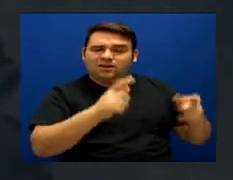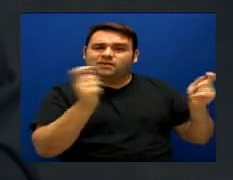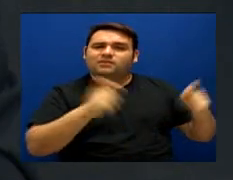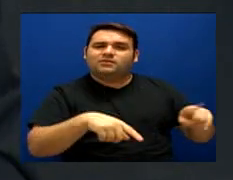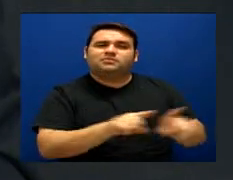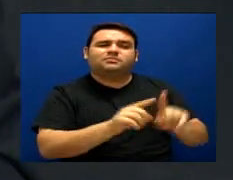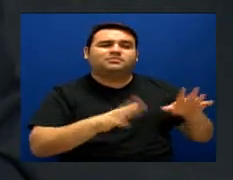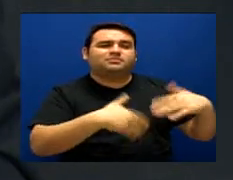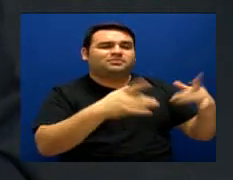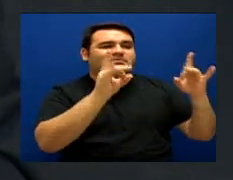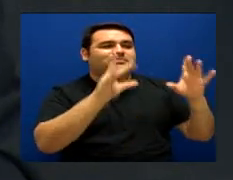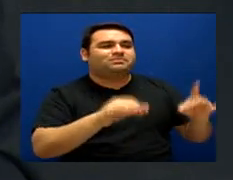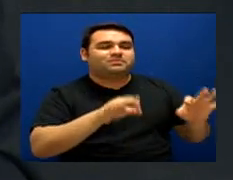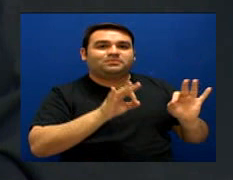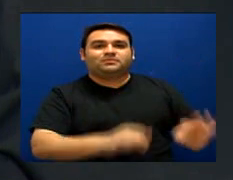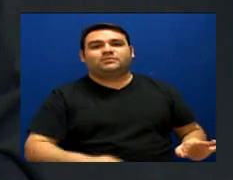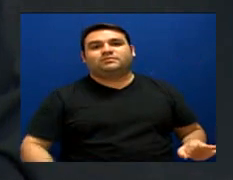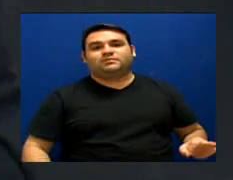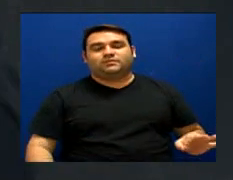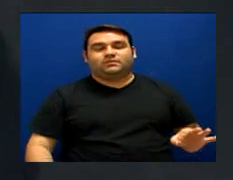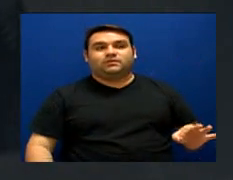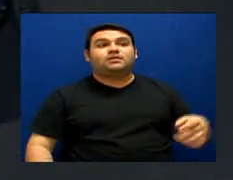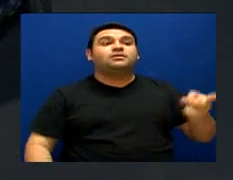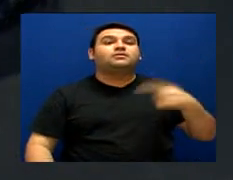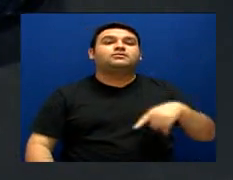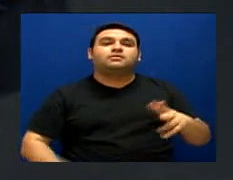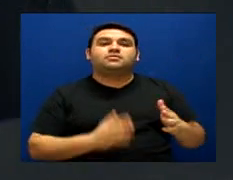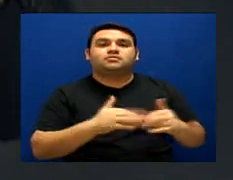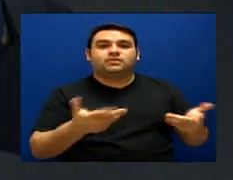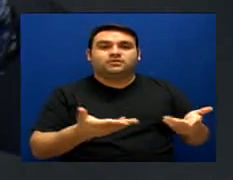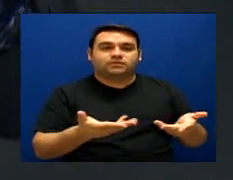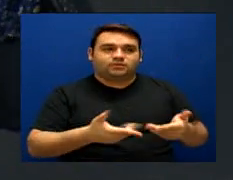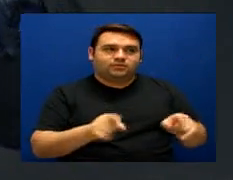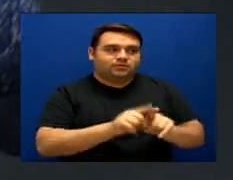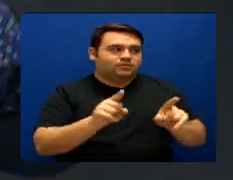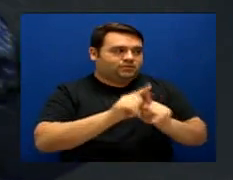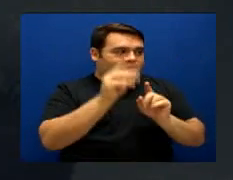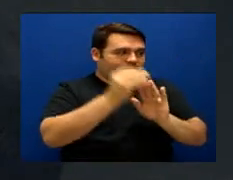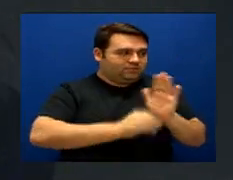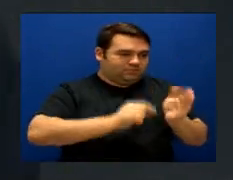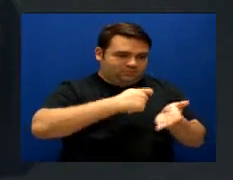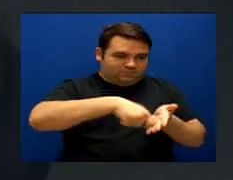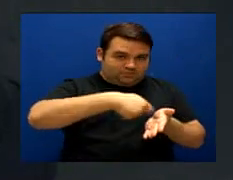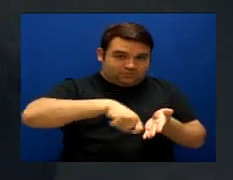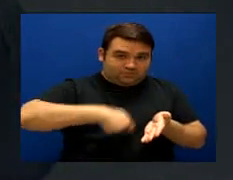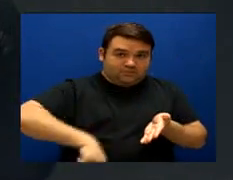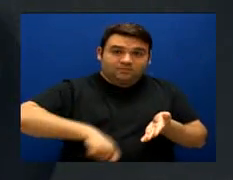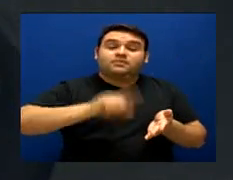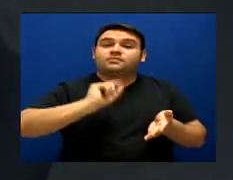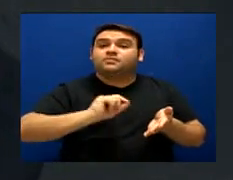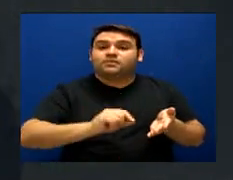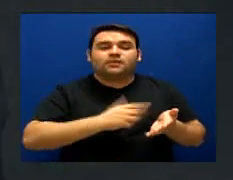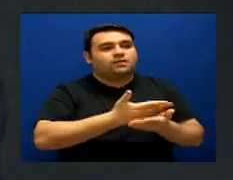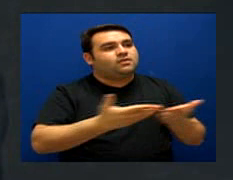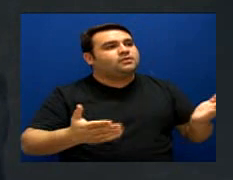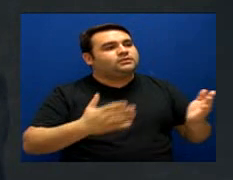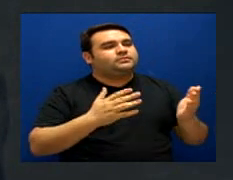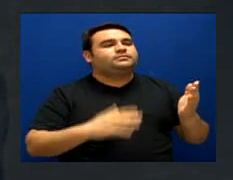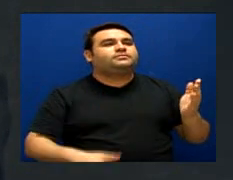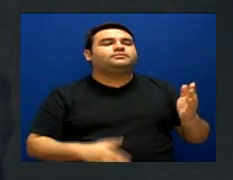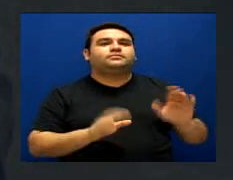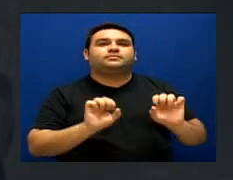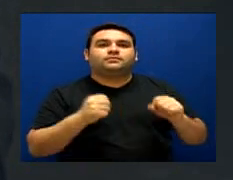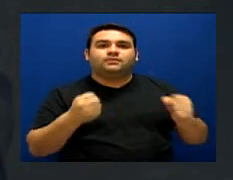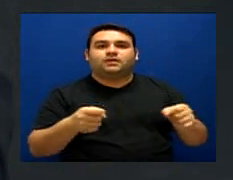efetivamente fazer valer para vocês. Então, o que a gente pede, o pessoal está se inscrevendo aí, anotando os objetivos, é que vocês, e peço o